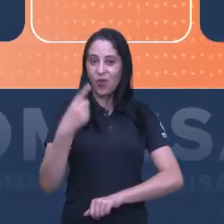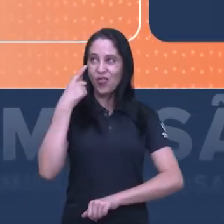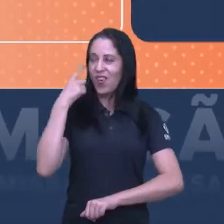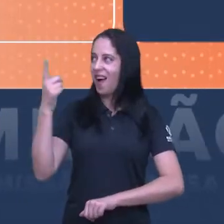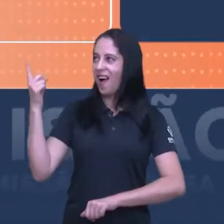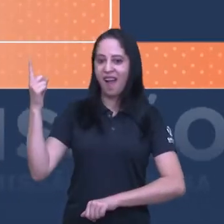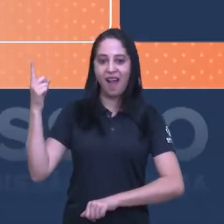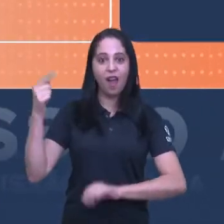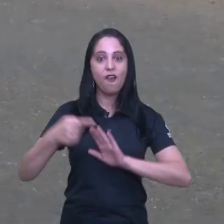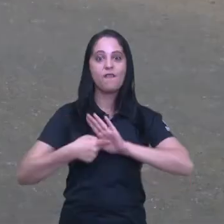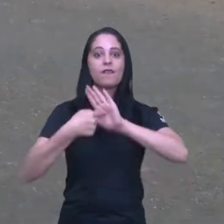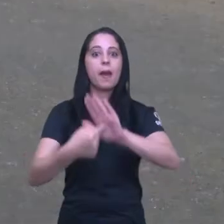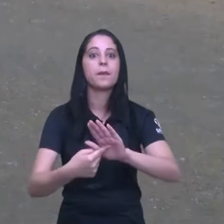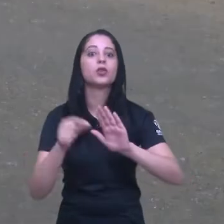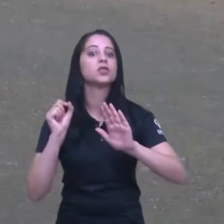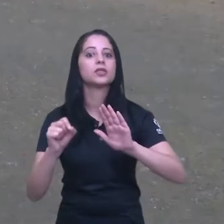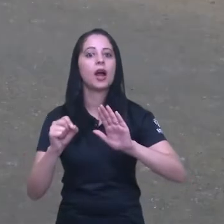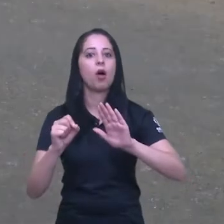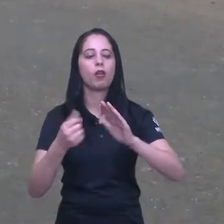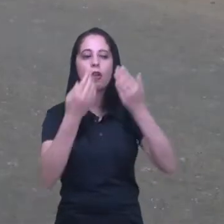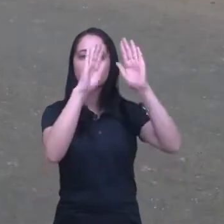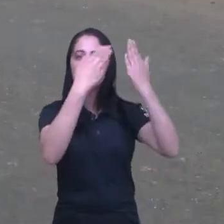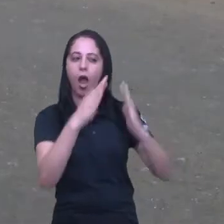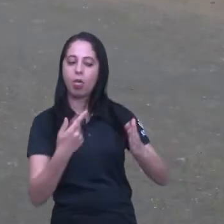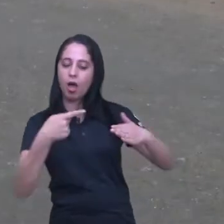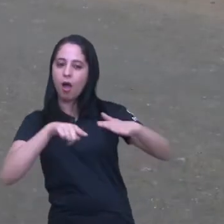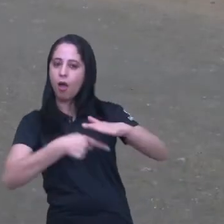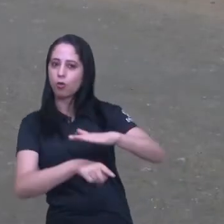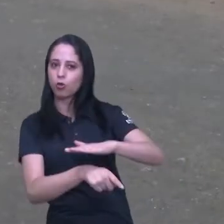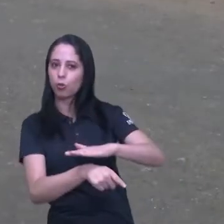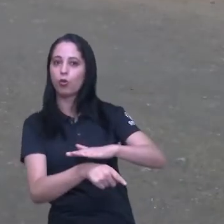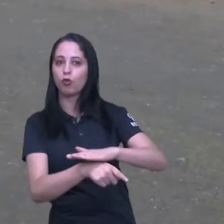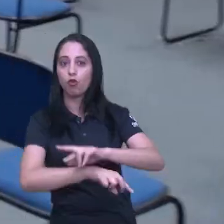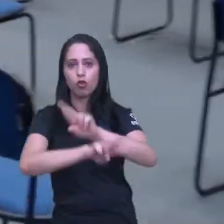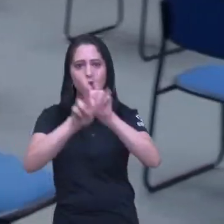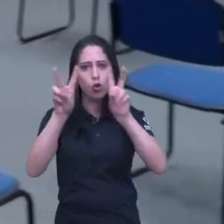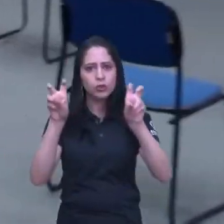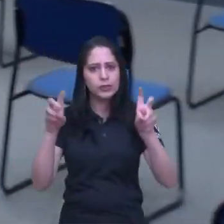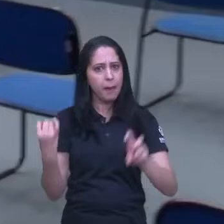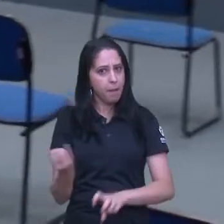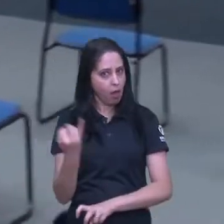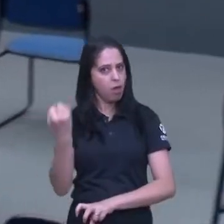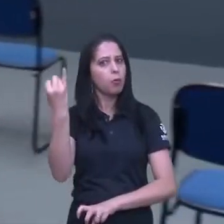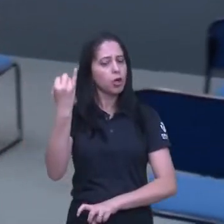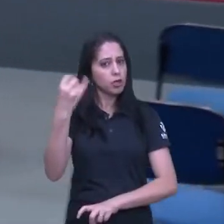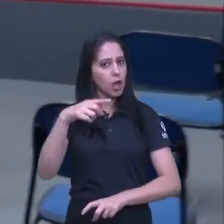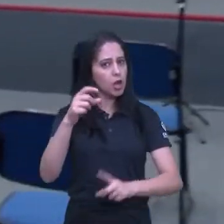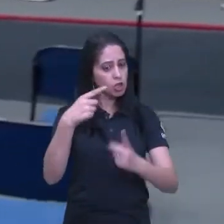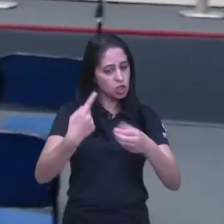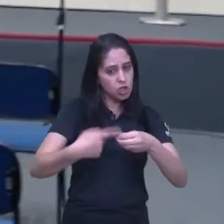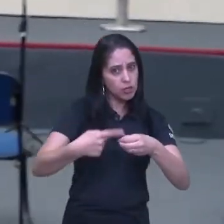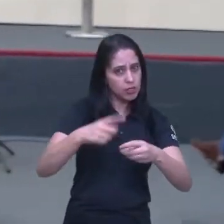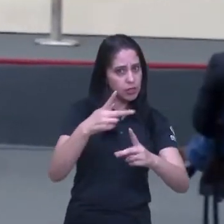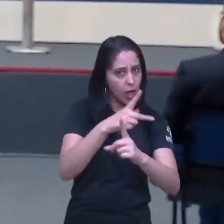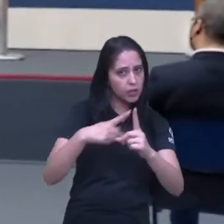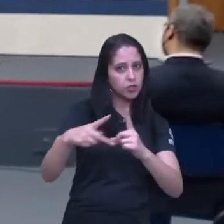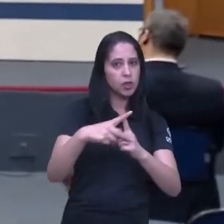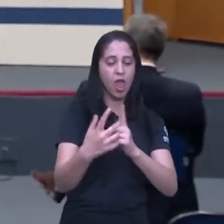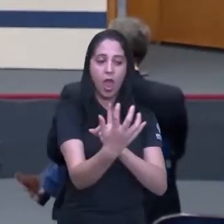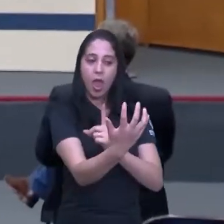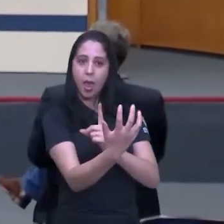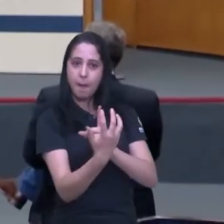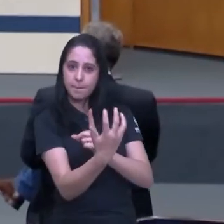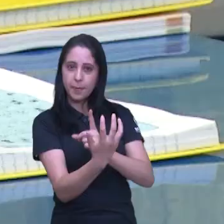novo programa O comissão Analisa vai apresentar ao público uma análise aprofundada sobre assuntos importantes para nossa cidade